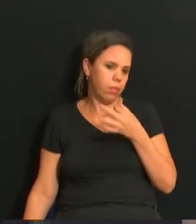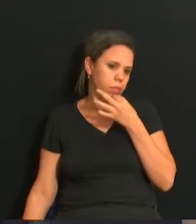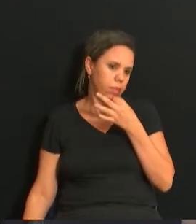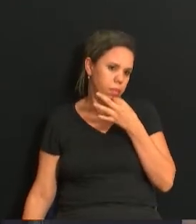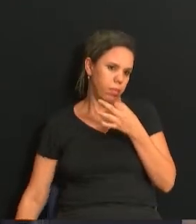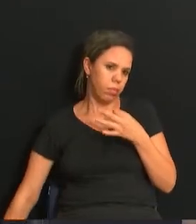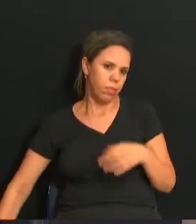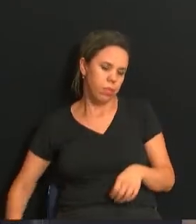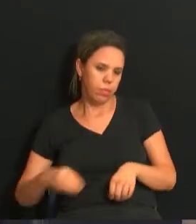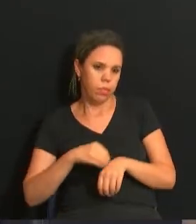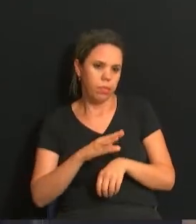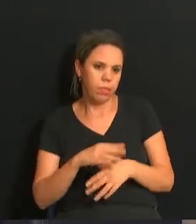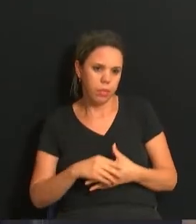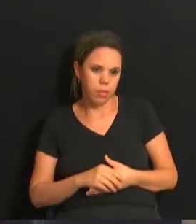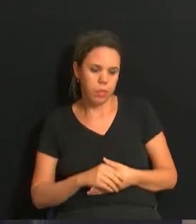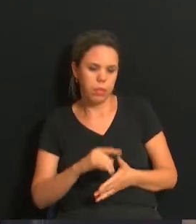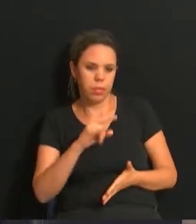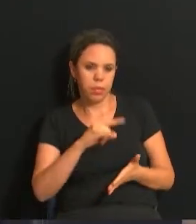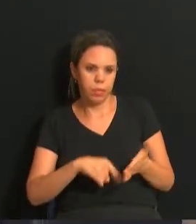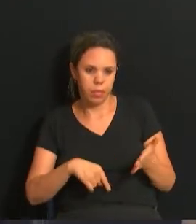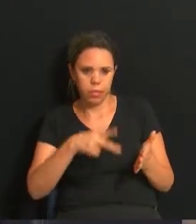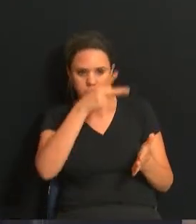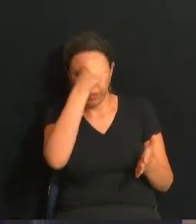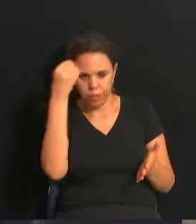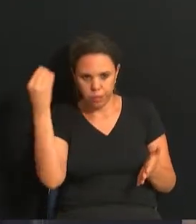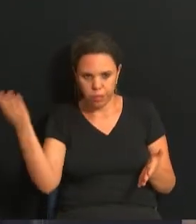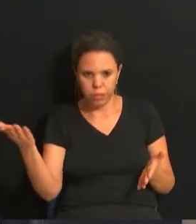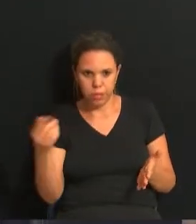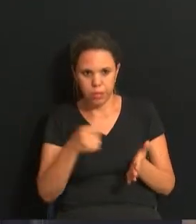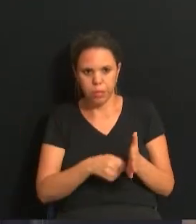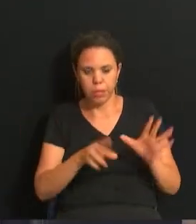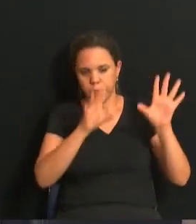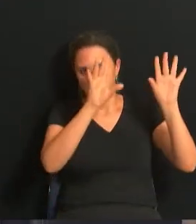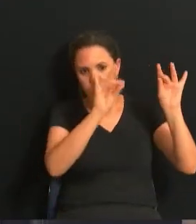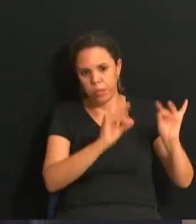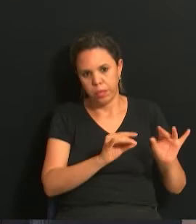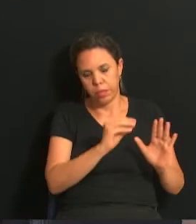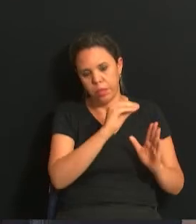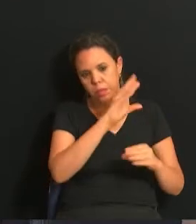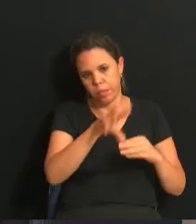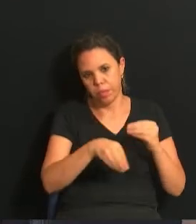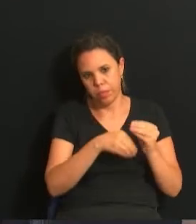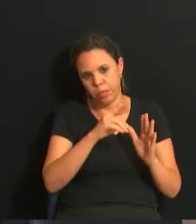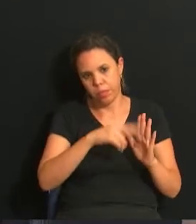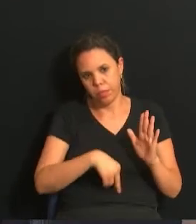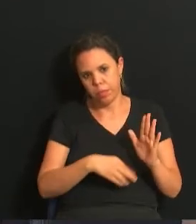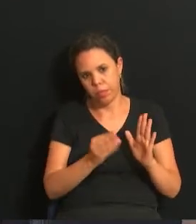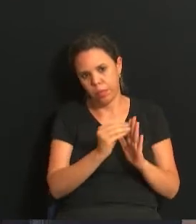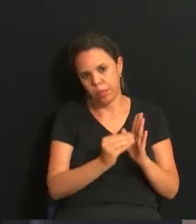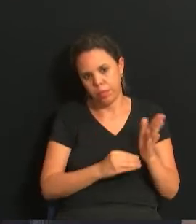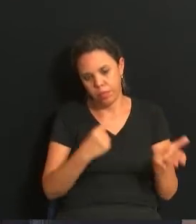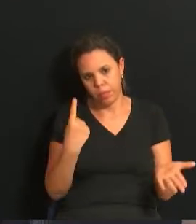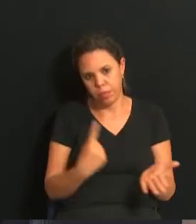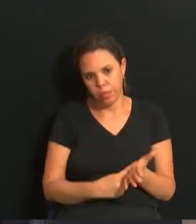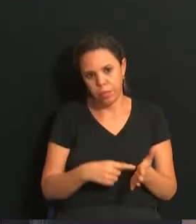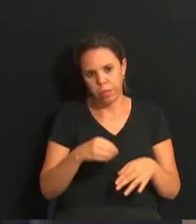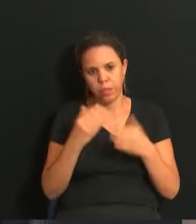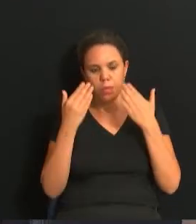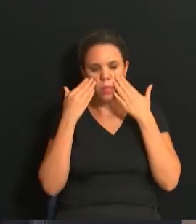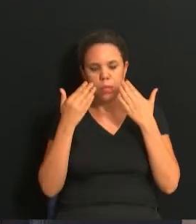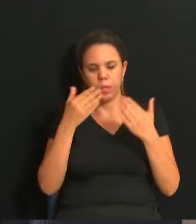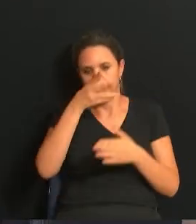remeter esses requerimentos com mais detalhamento, e aí a gente deixa aqui o compromisso de trazer a público, né,